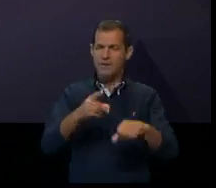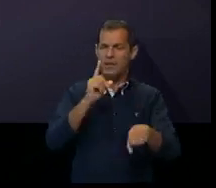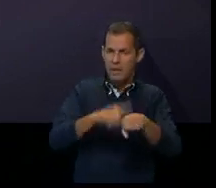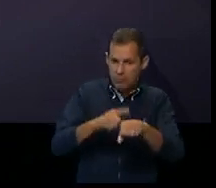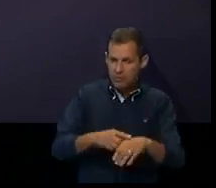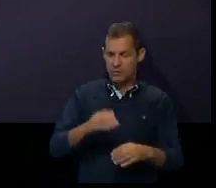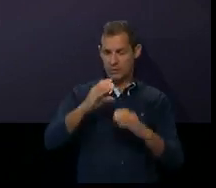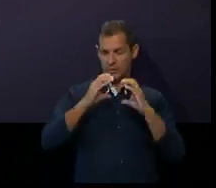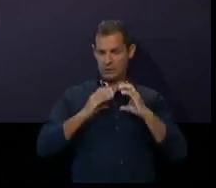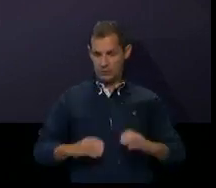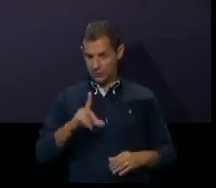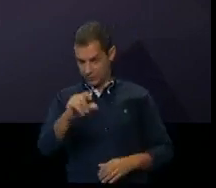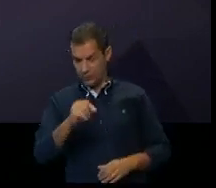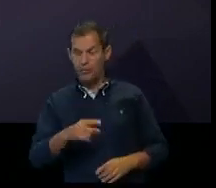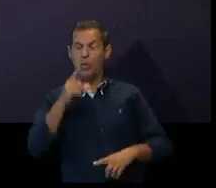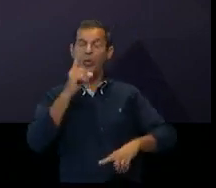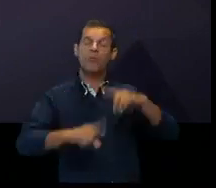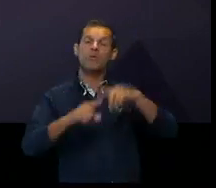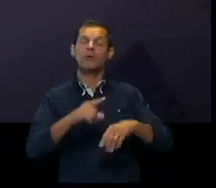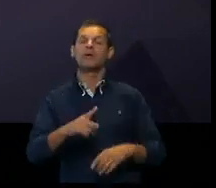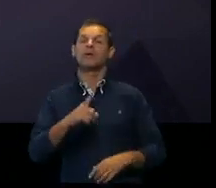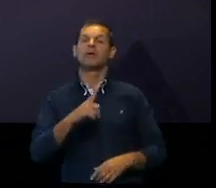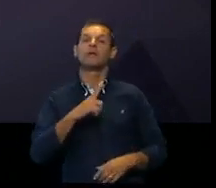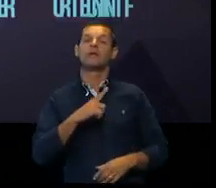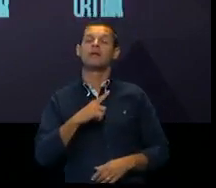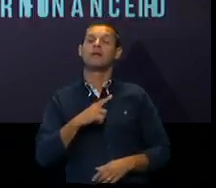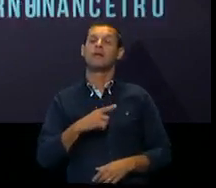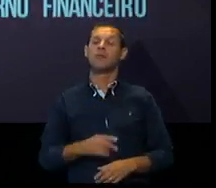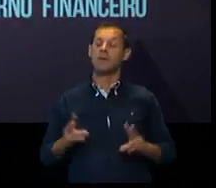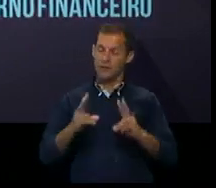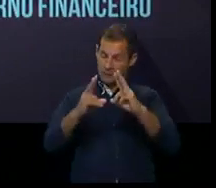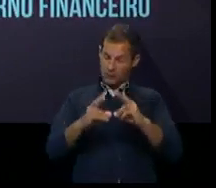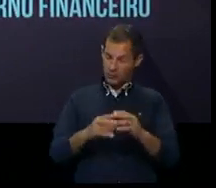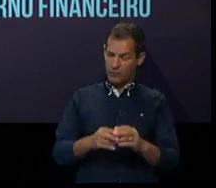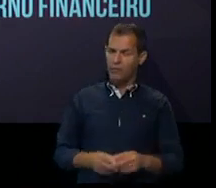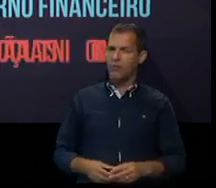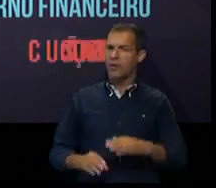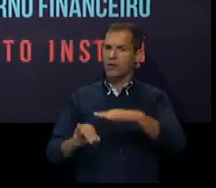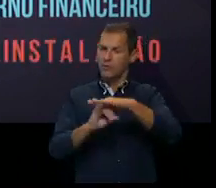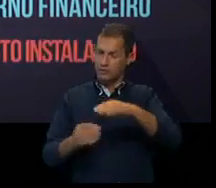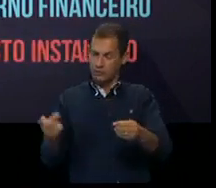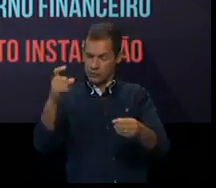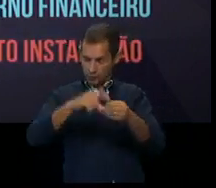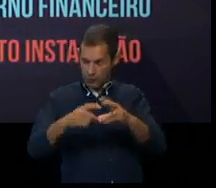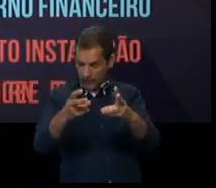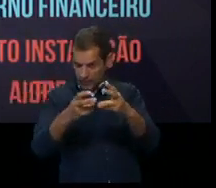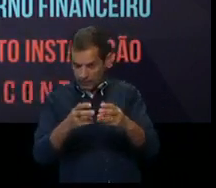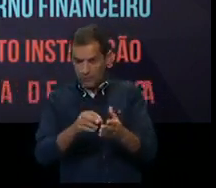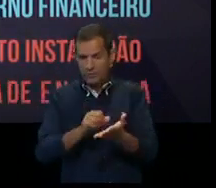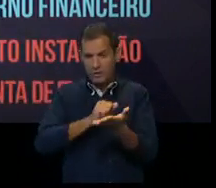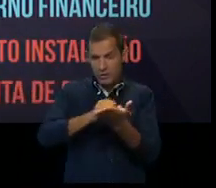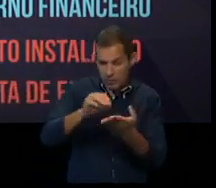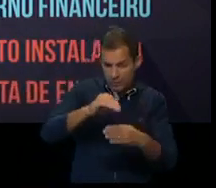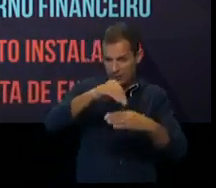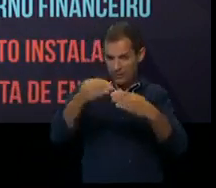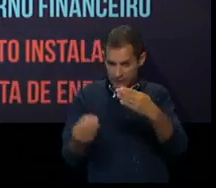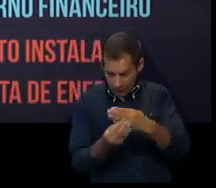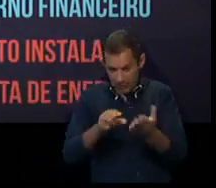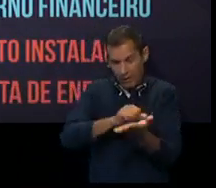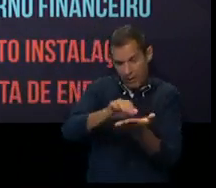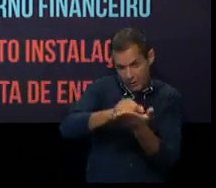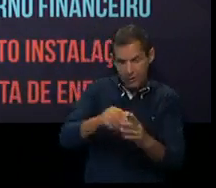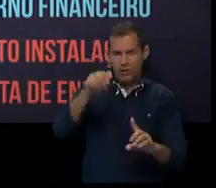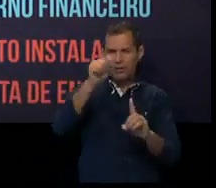que o cidadão, que optou pelo produto, levaria para ter seu valor investido de volta, considerando o custo da instalação e os